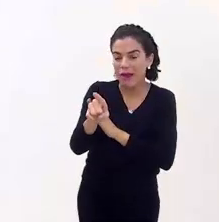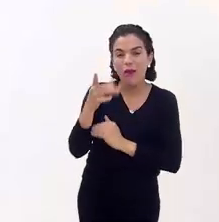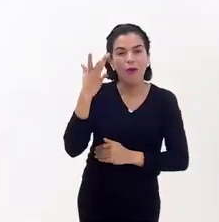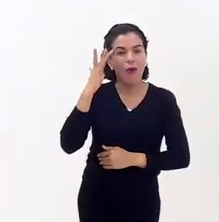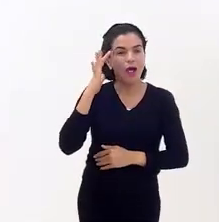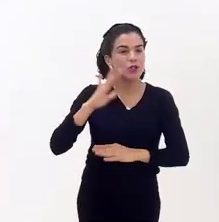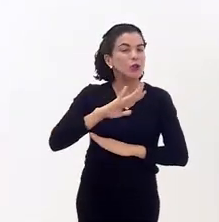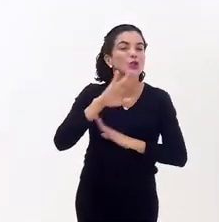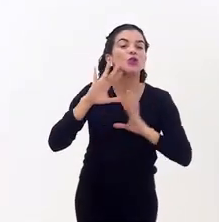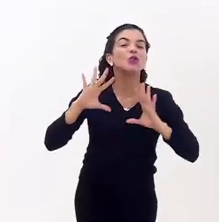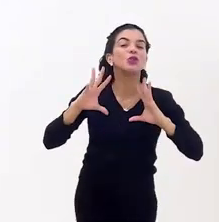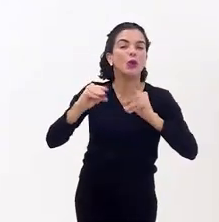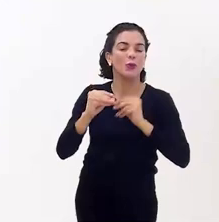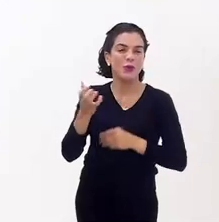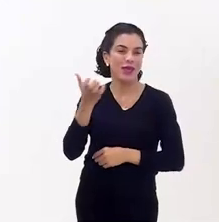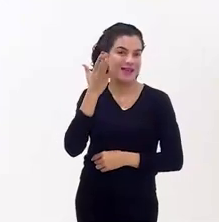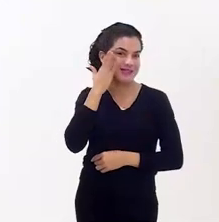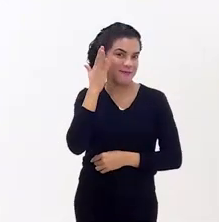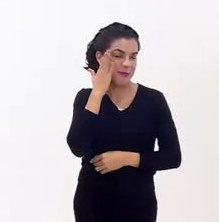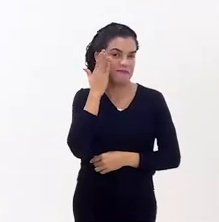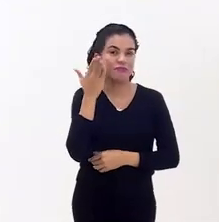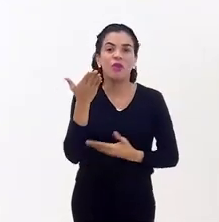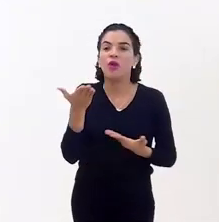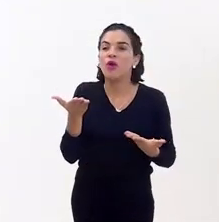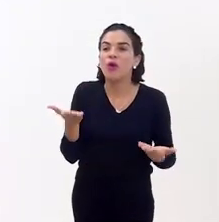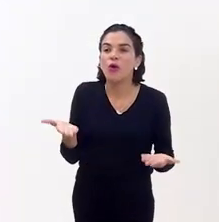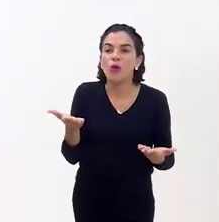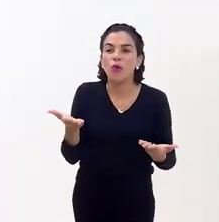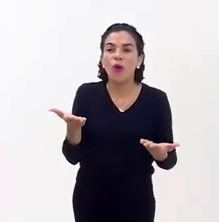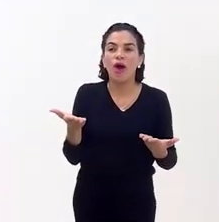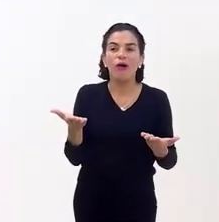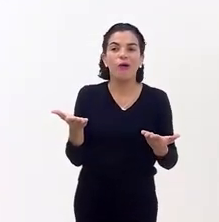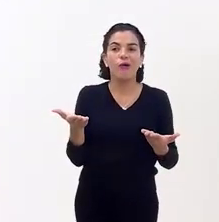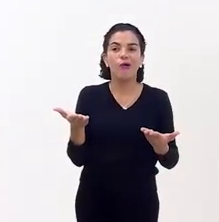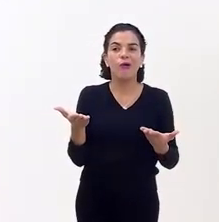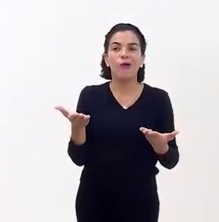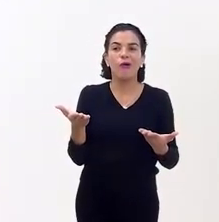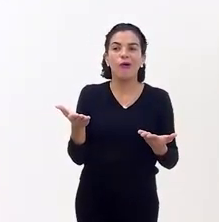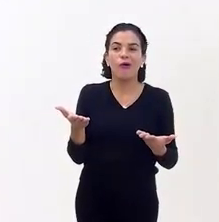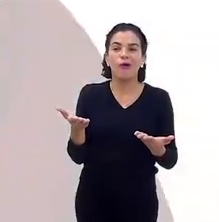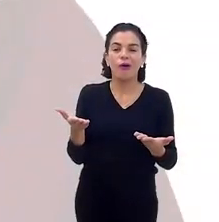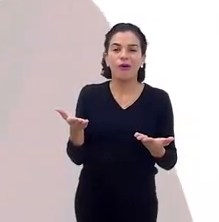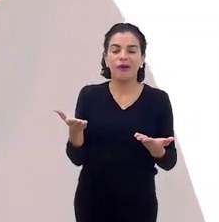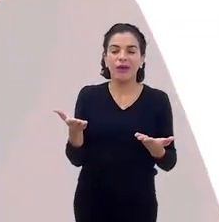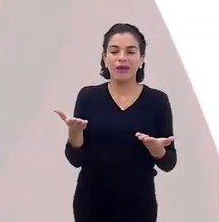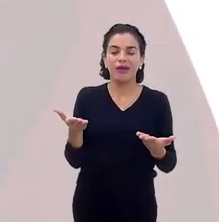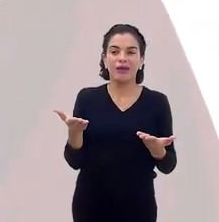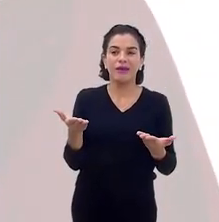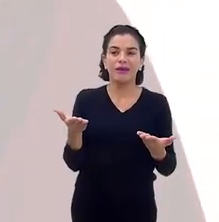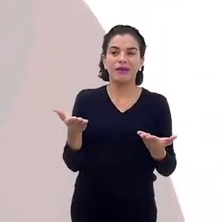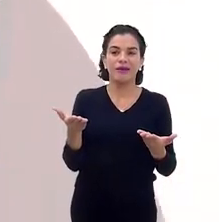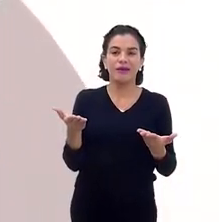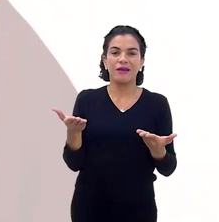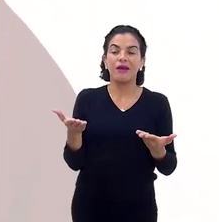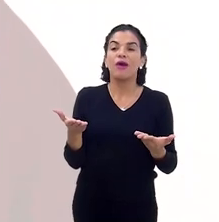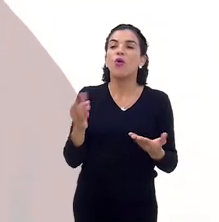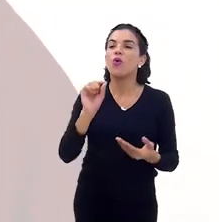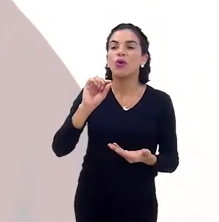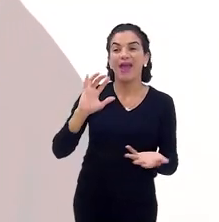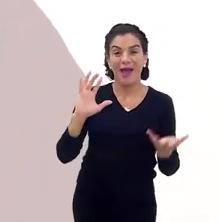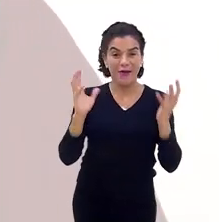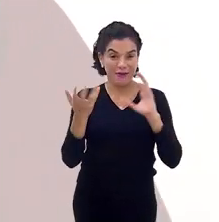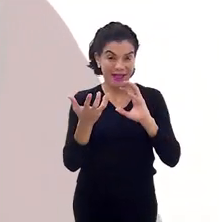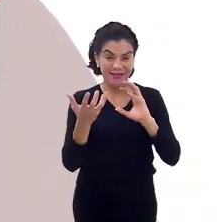uma pergunta que eu acho que todo mundo está querendo saber. Como é a alimentação de vocês? Ah, então, essa é interessante, porque o